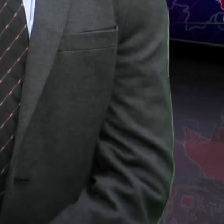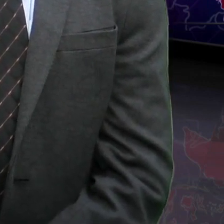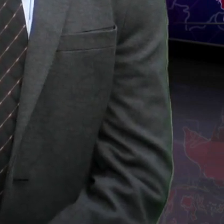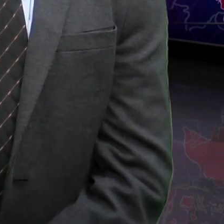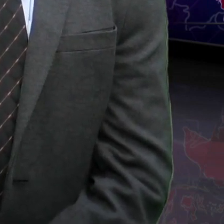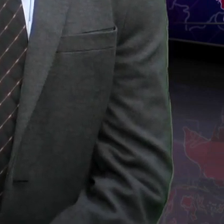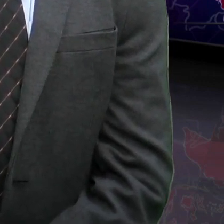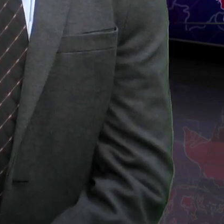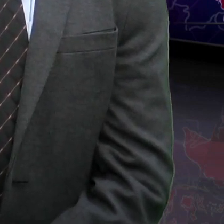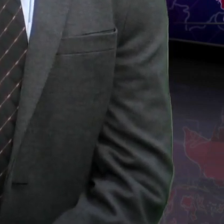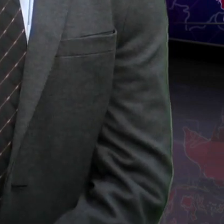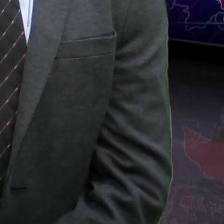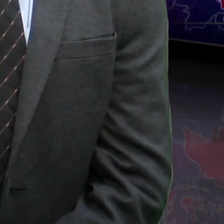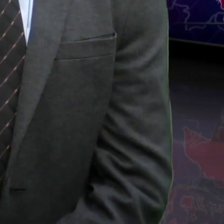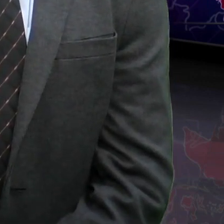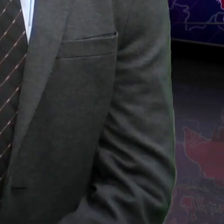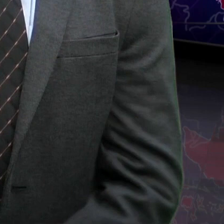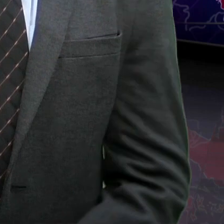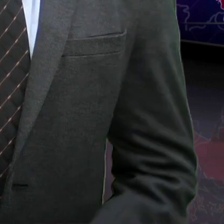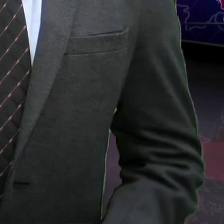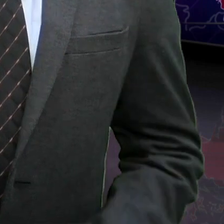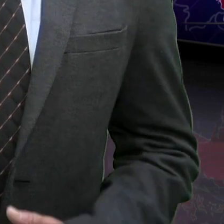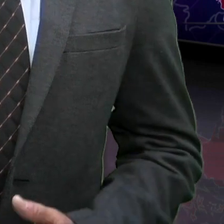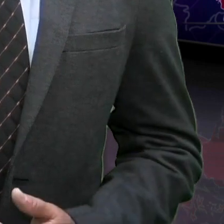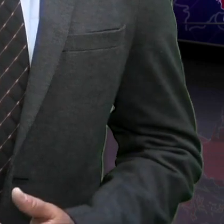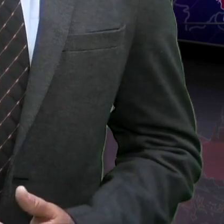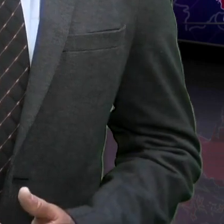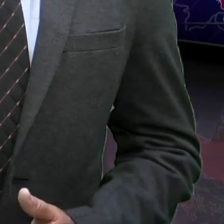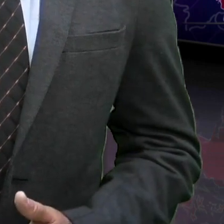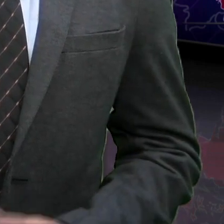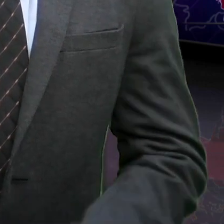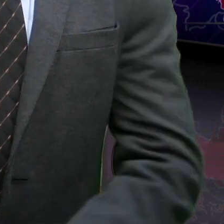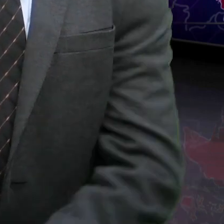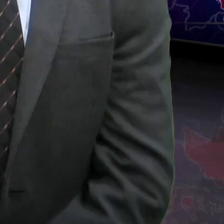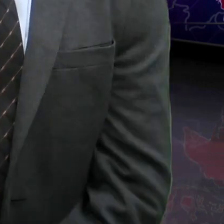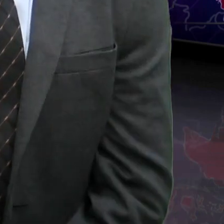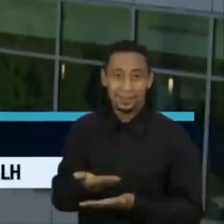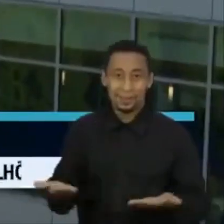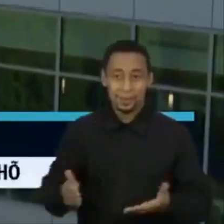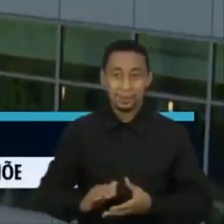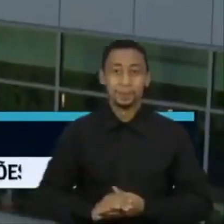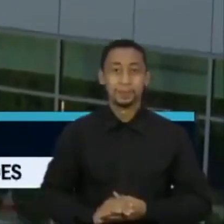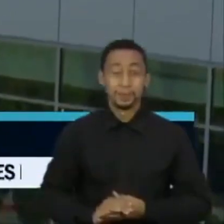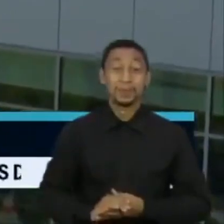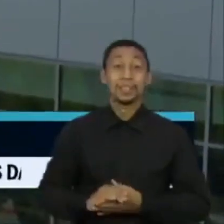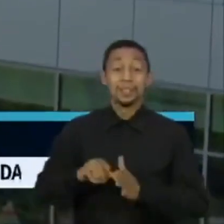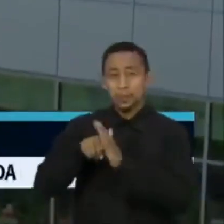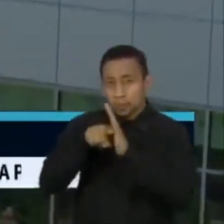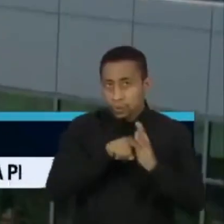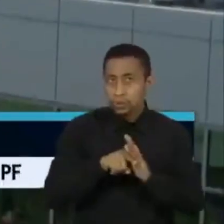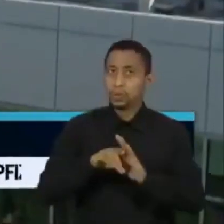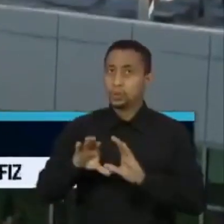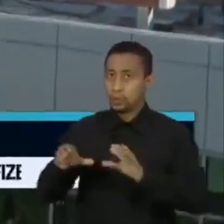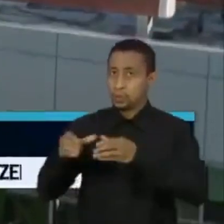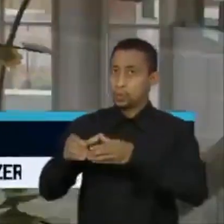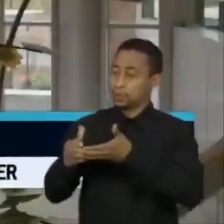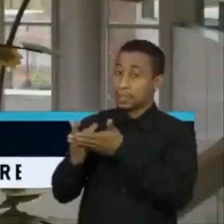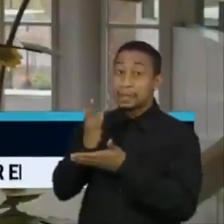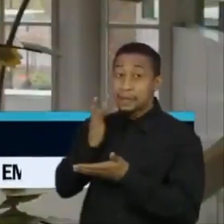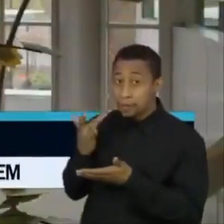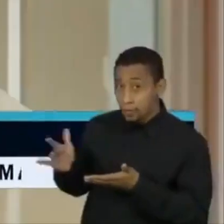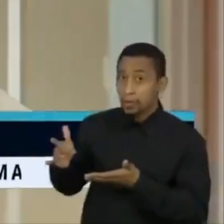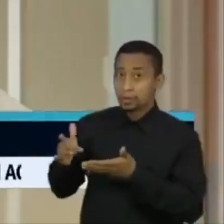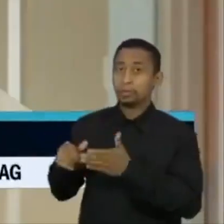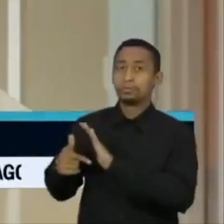fazer atividade física preste atenção nessa matéria do nossos colegas da TV Cultura o estudo foi conduzido por um sistema integrado